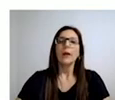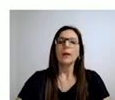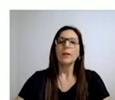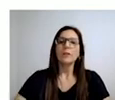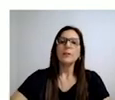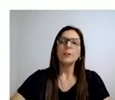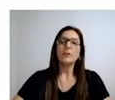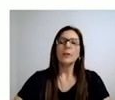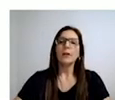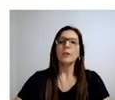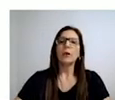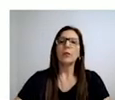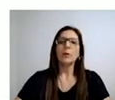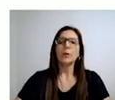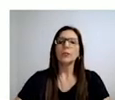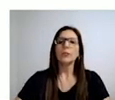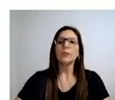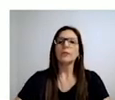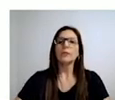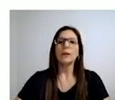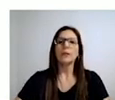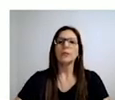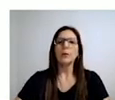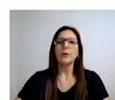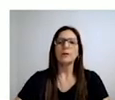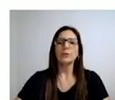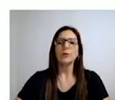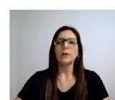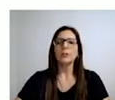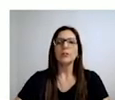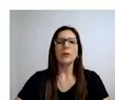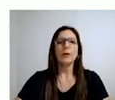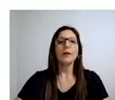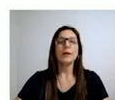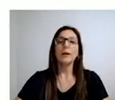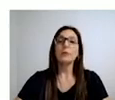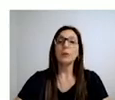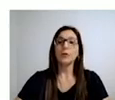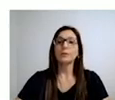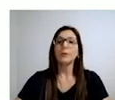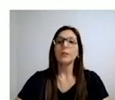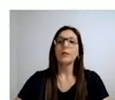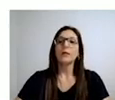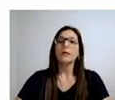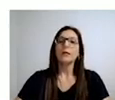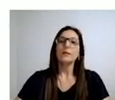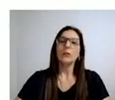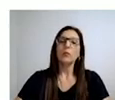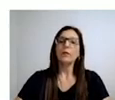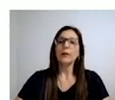Aqui nós temos o órgão reprodutor de uma planta, de uma angiosperma, que é a flor.